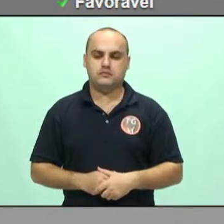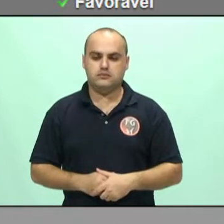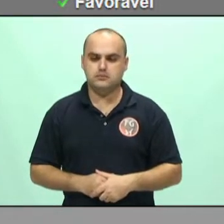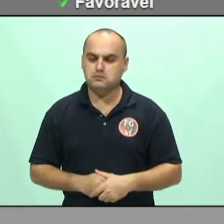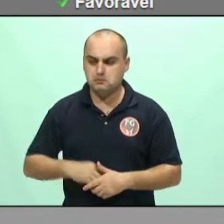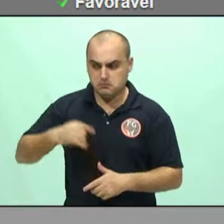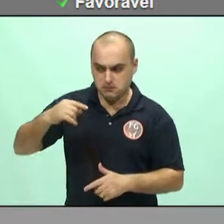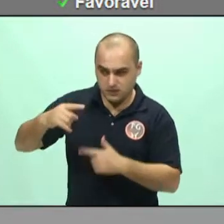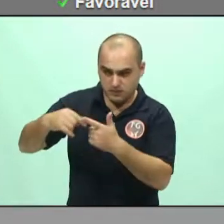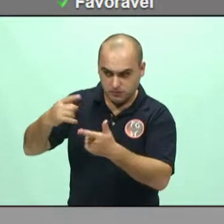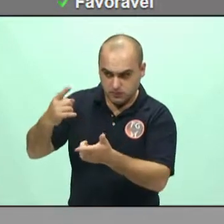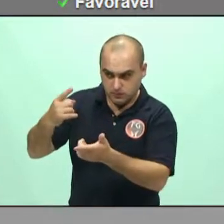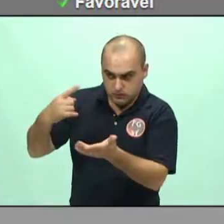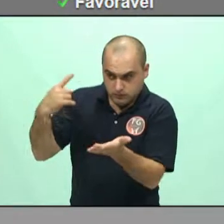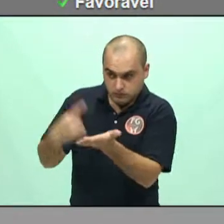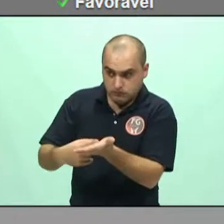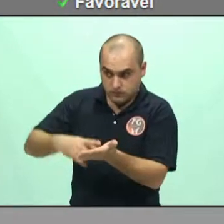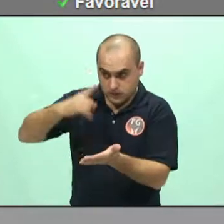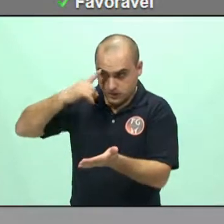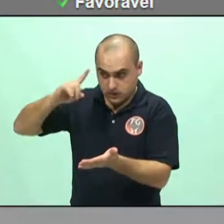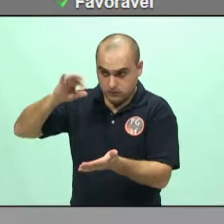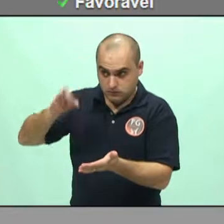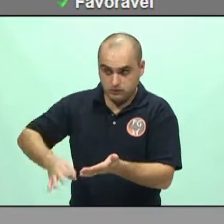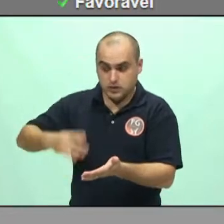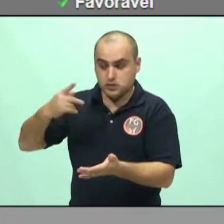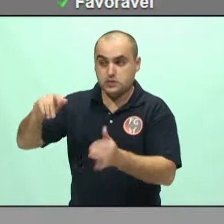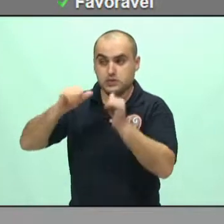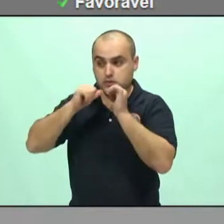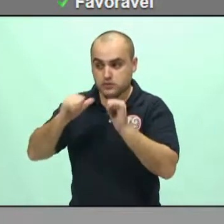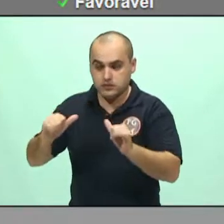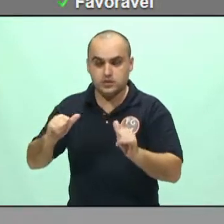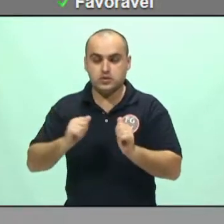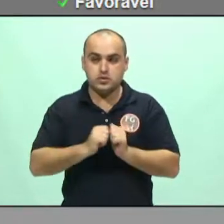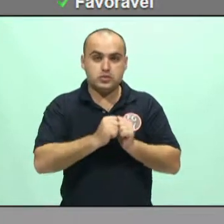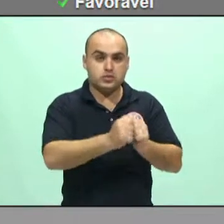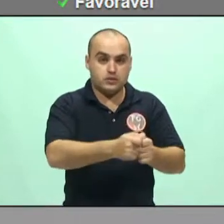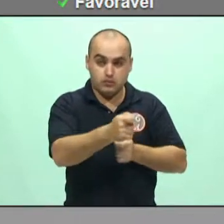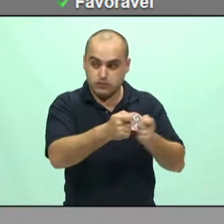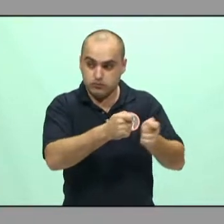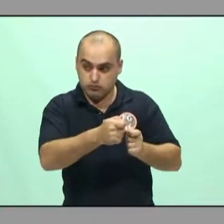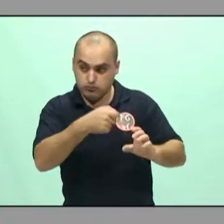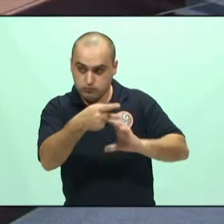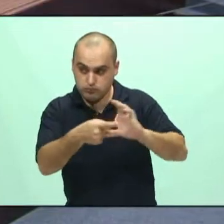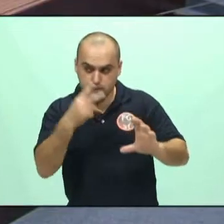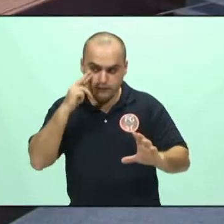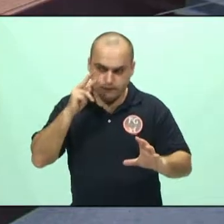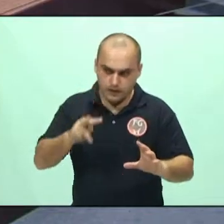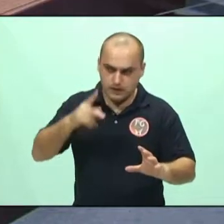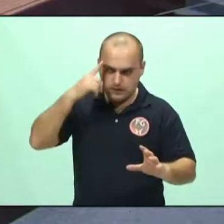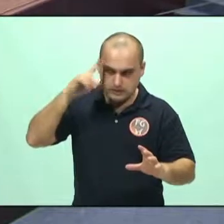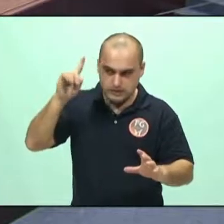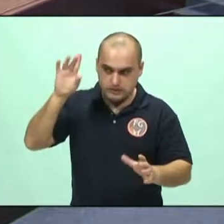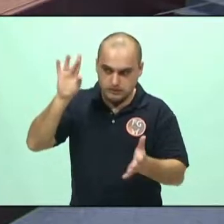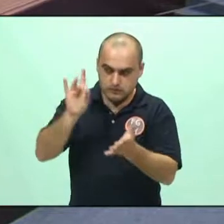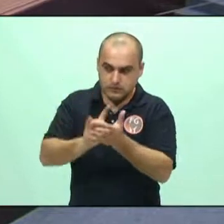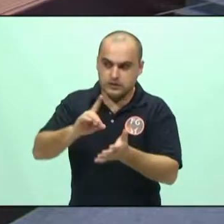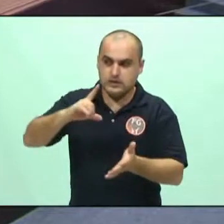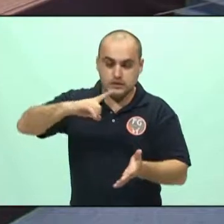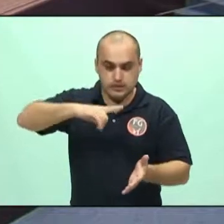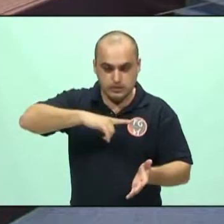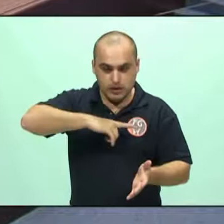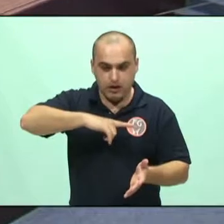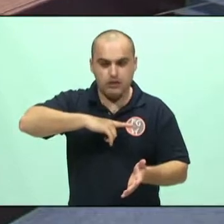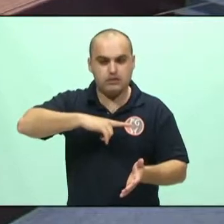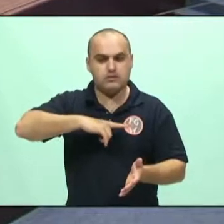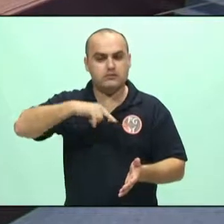vê uma data Vereador senta aí junto com a tua assessoria e junto com a administração da câmara porque eu sei que tem bastante graças a Deus essa câmera